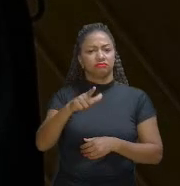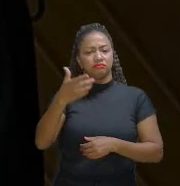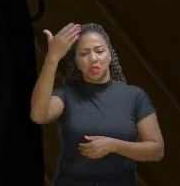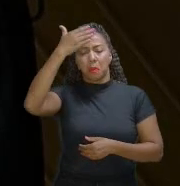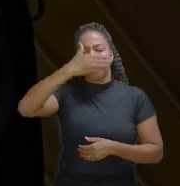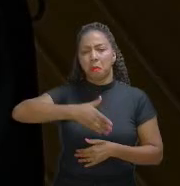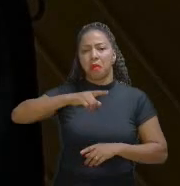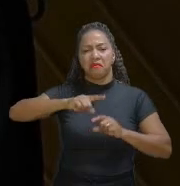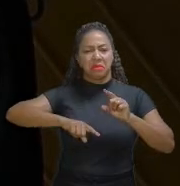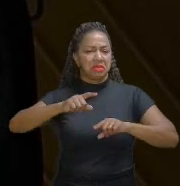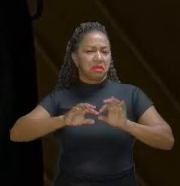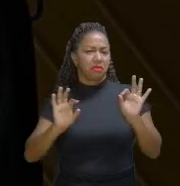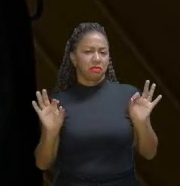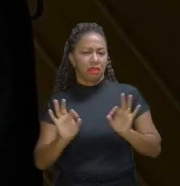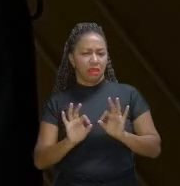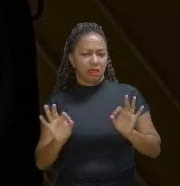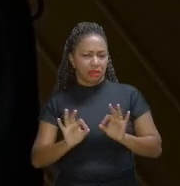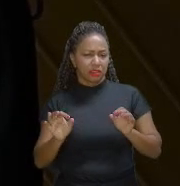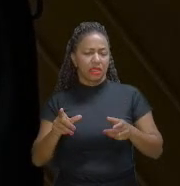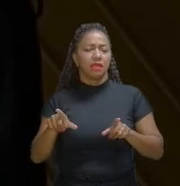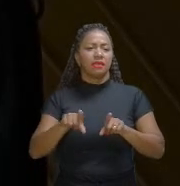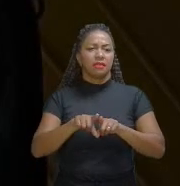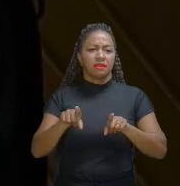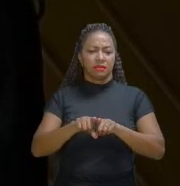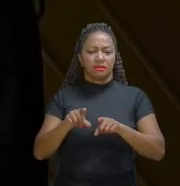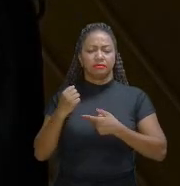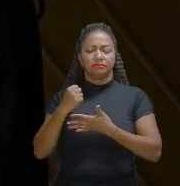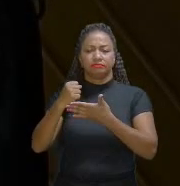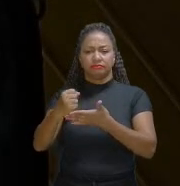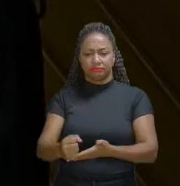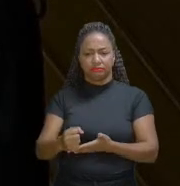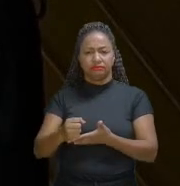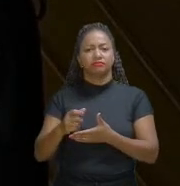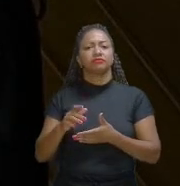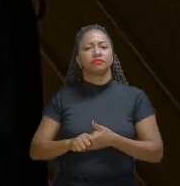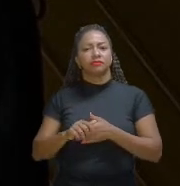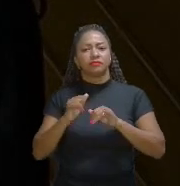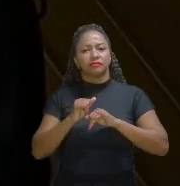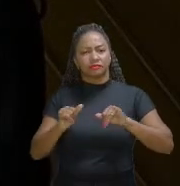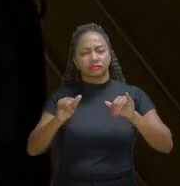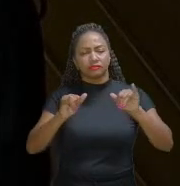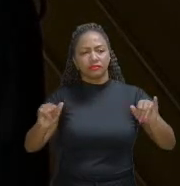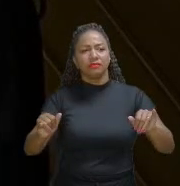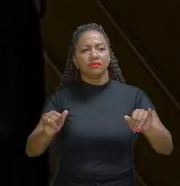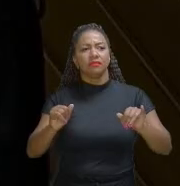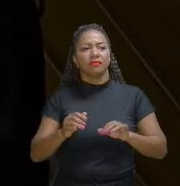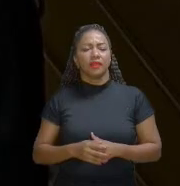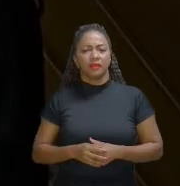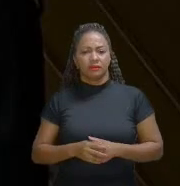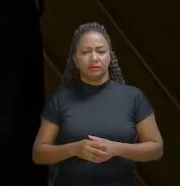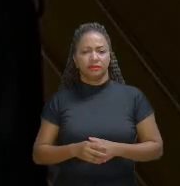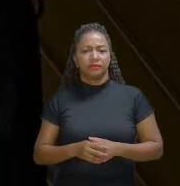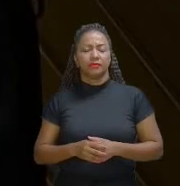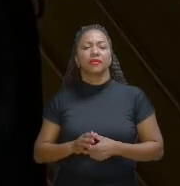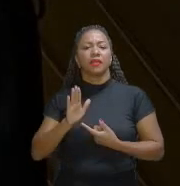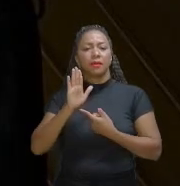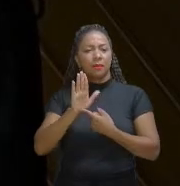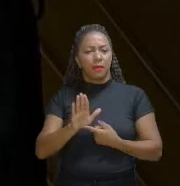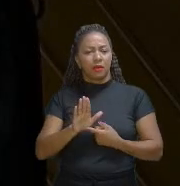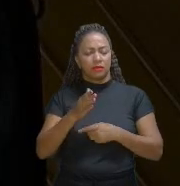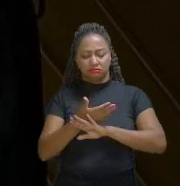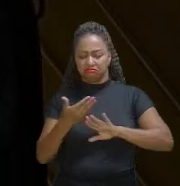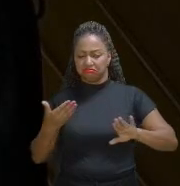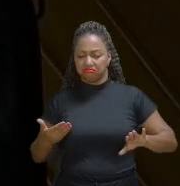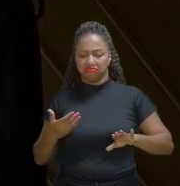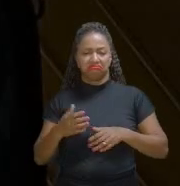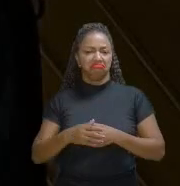provas materiais, que a legenda tenha proporcionado à candidata a realização de atos efetivos de campanha. As alegações devem ser rejeitadas